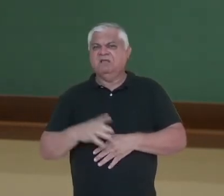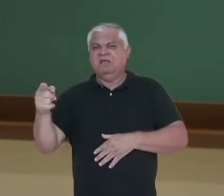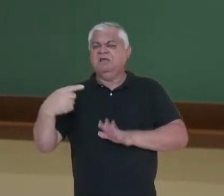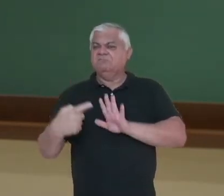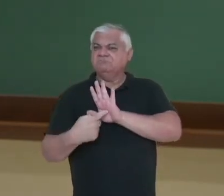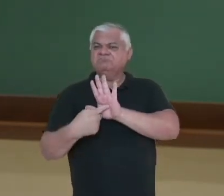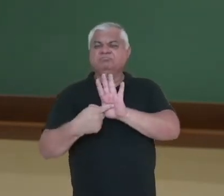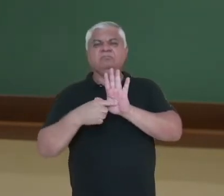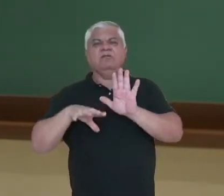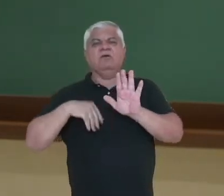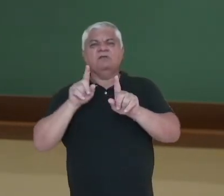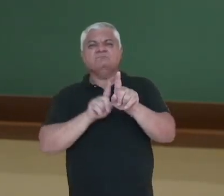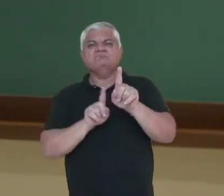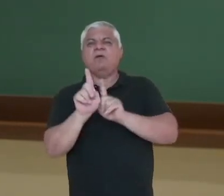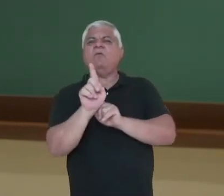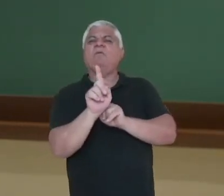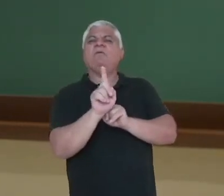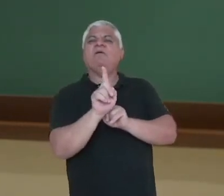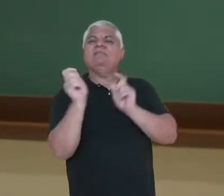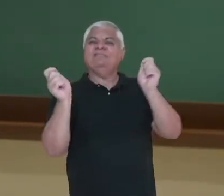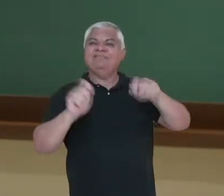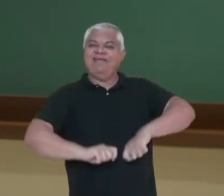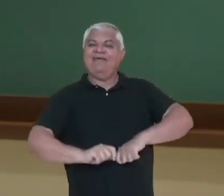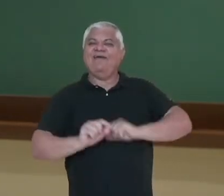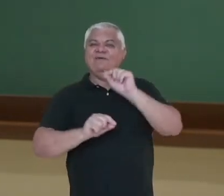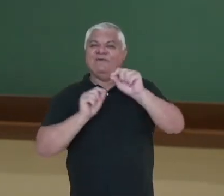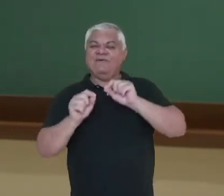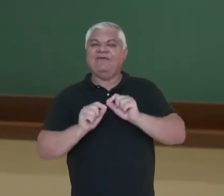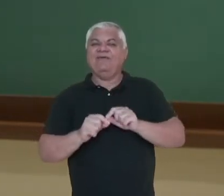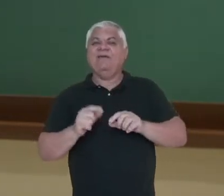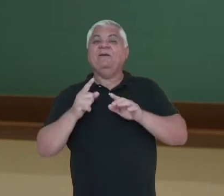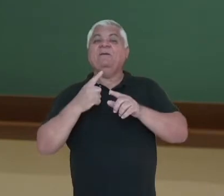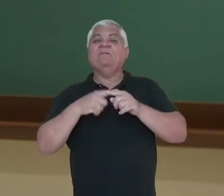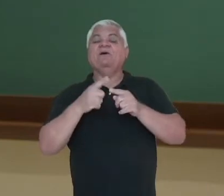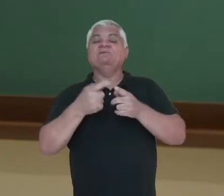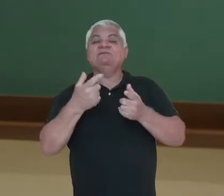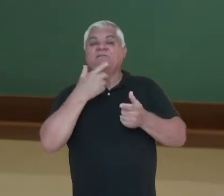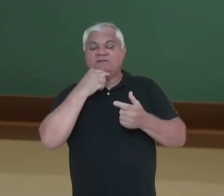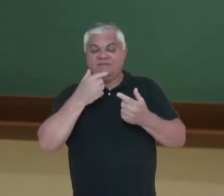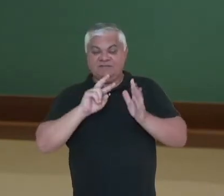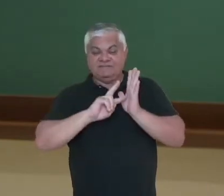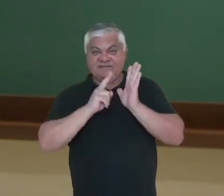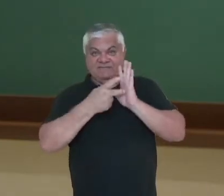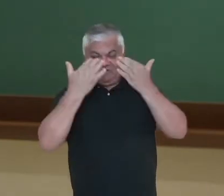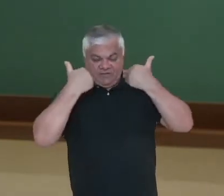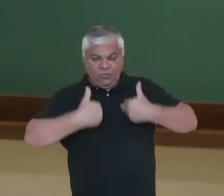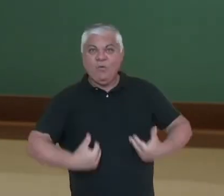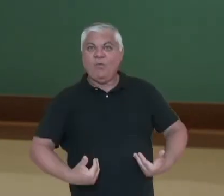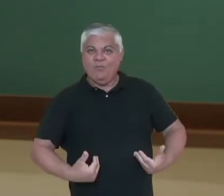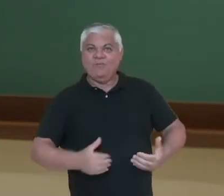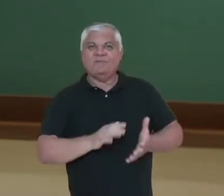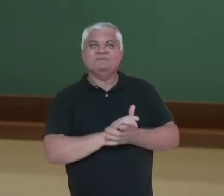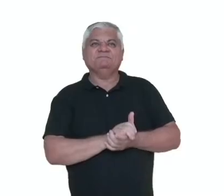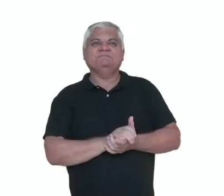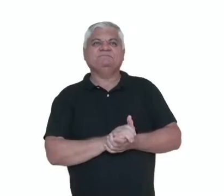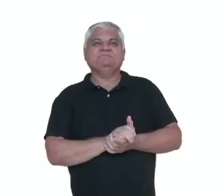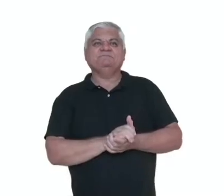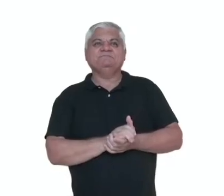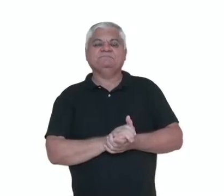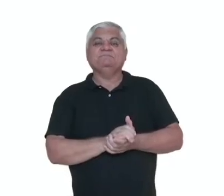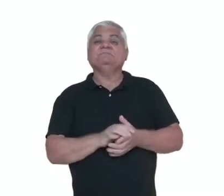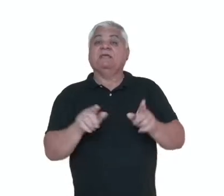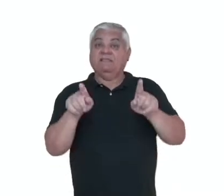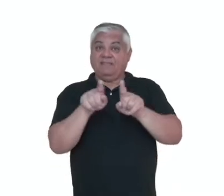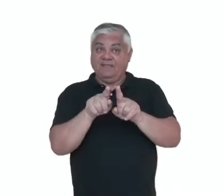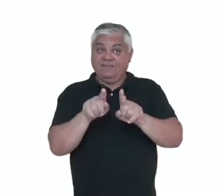esse movimento e vai popularizar essa ação, que é uma representação através do seu corpo de uma mensagem artística. E nós temos daí a arte